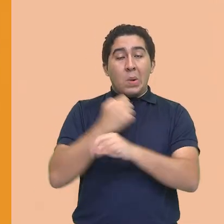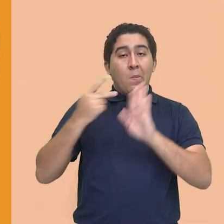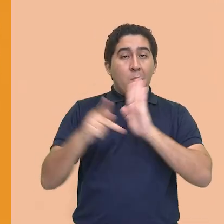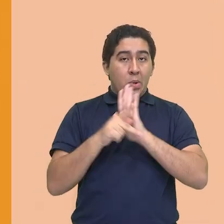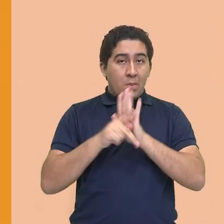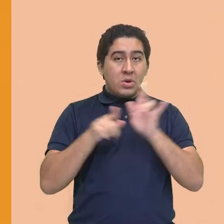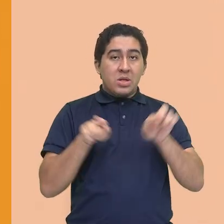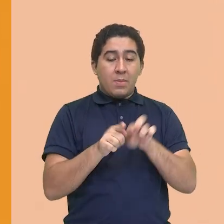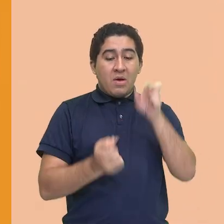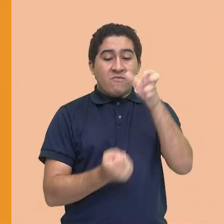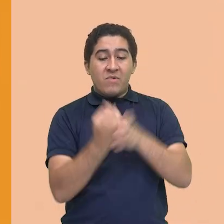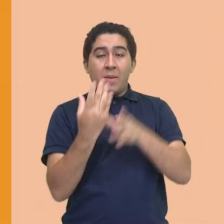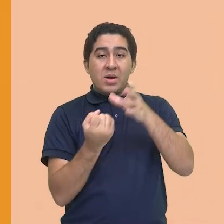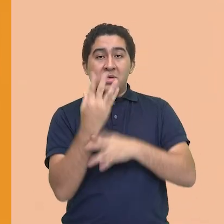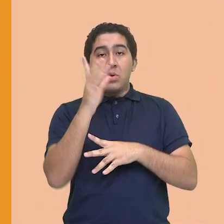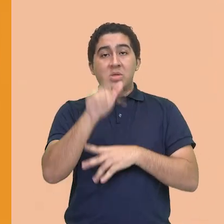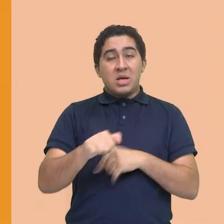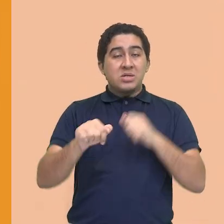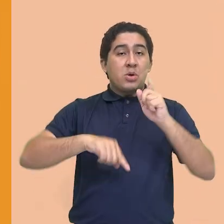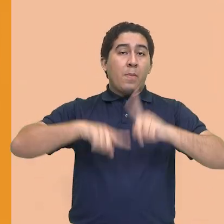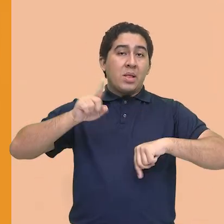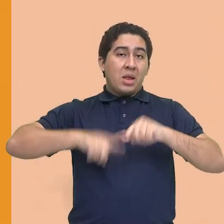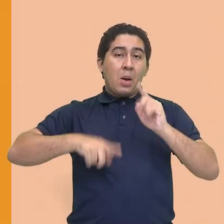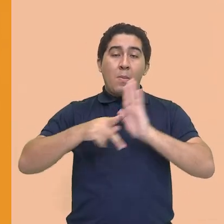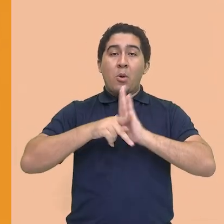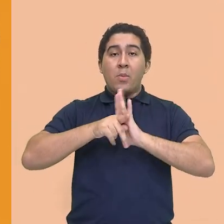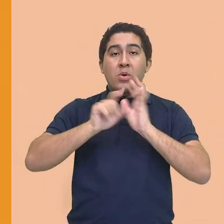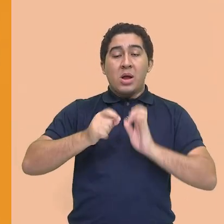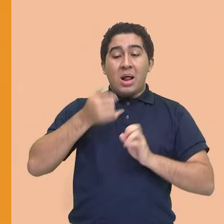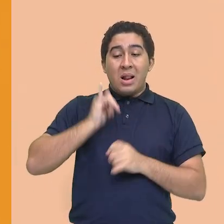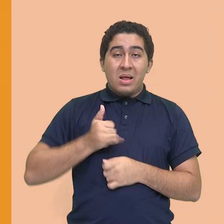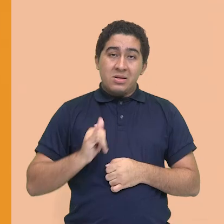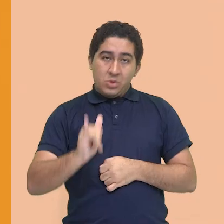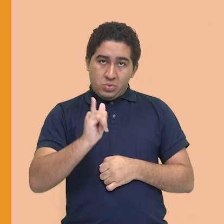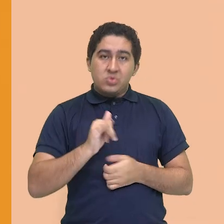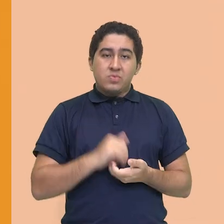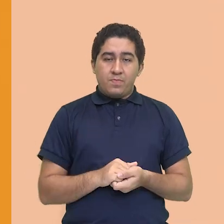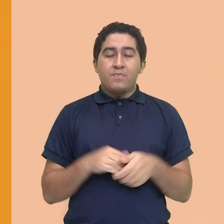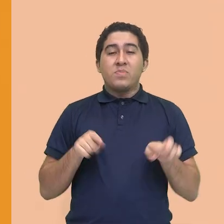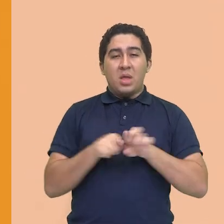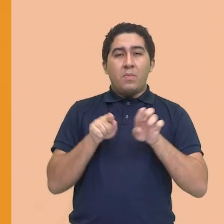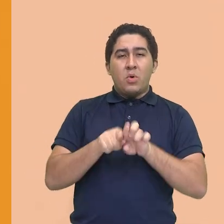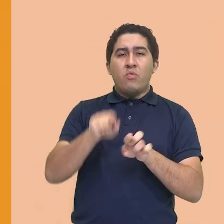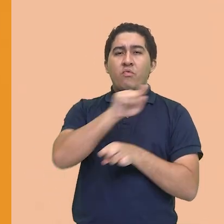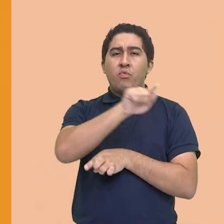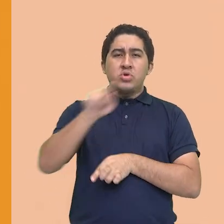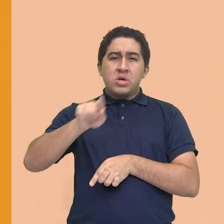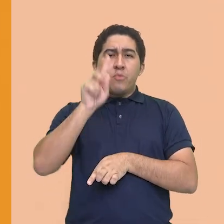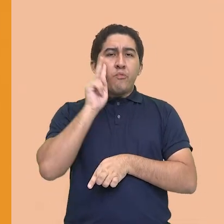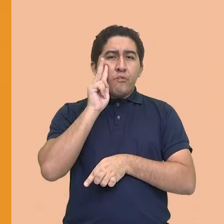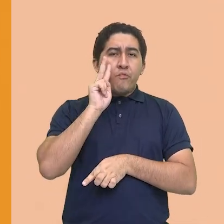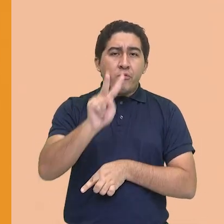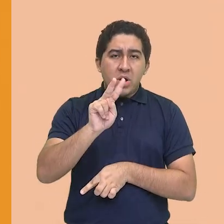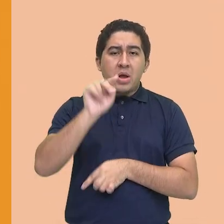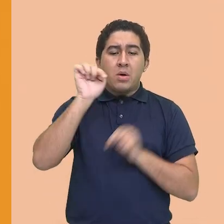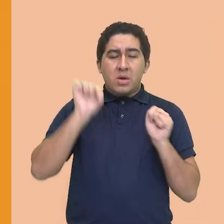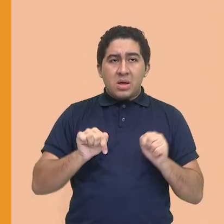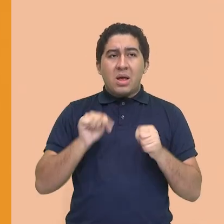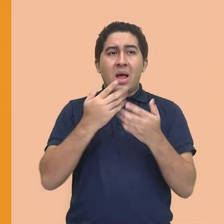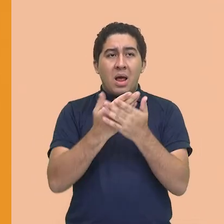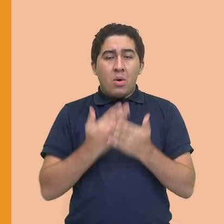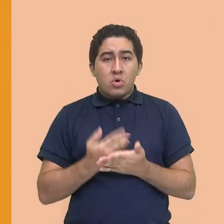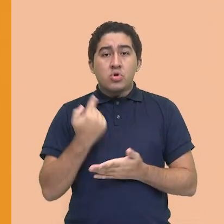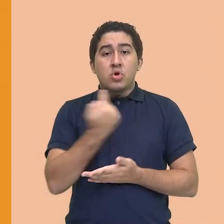e da fabricação desses instrumentos eletroeletrônicos. Inclusive, você deve estar assistindo aqui as nossas